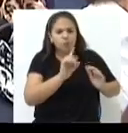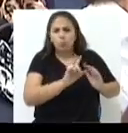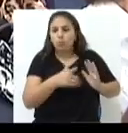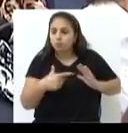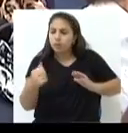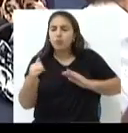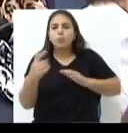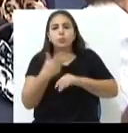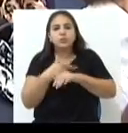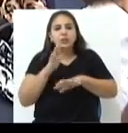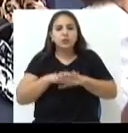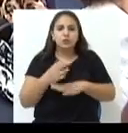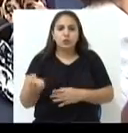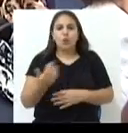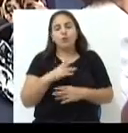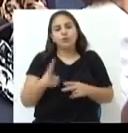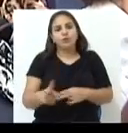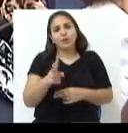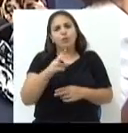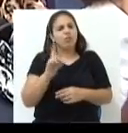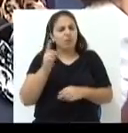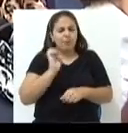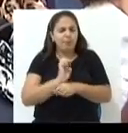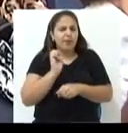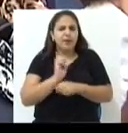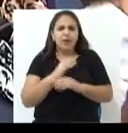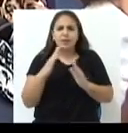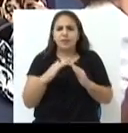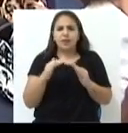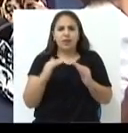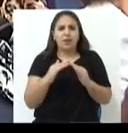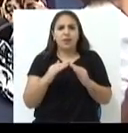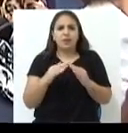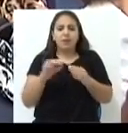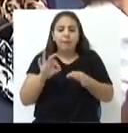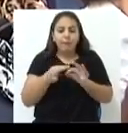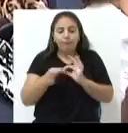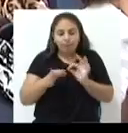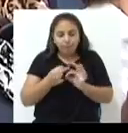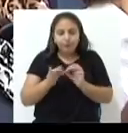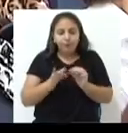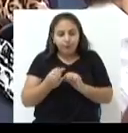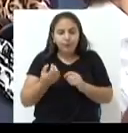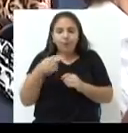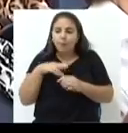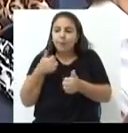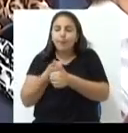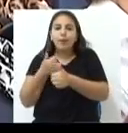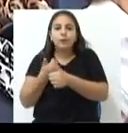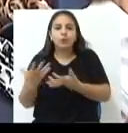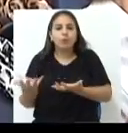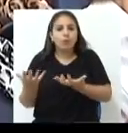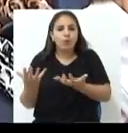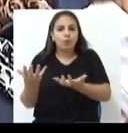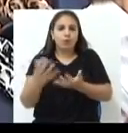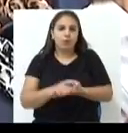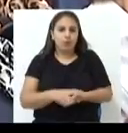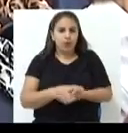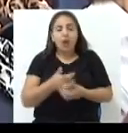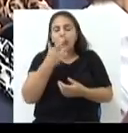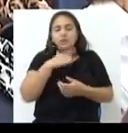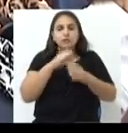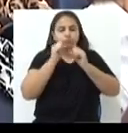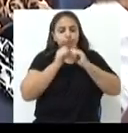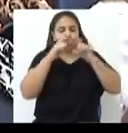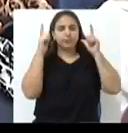valores e não ficarmos mais parados em casa, né? Fazendo crochê ou atrás do fogão a lenha. É hora do despertar